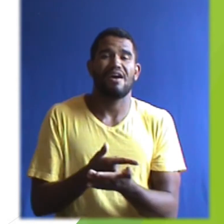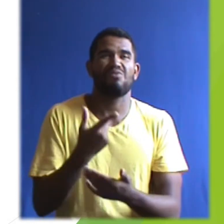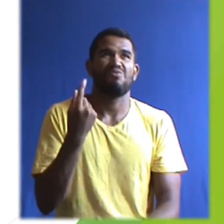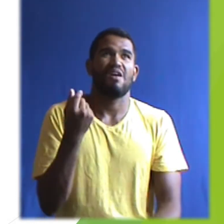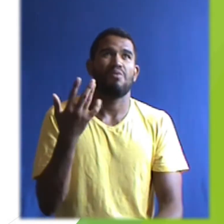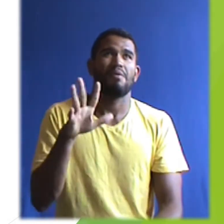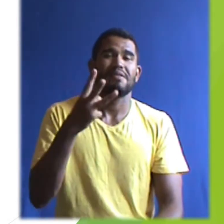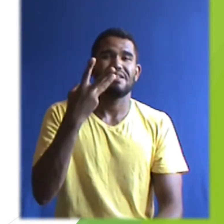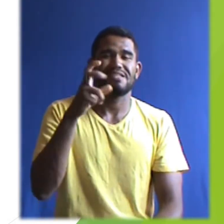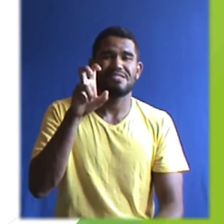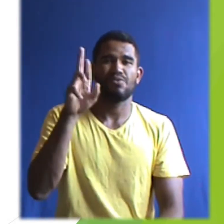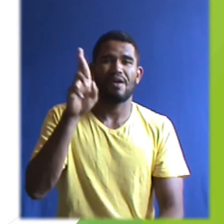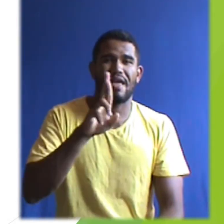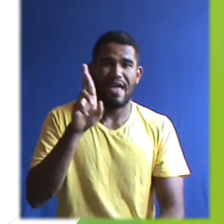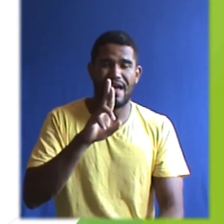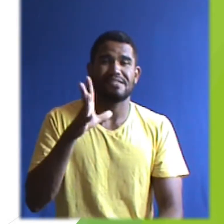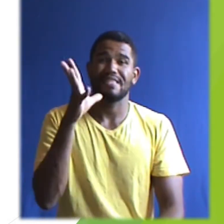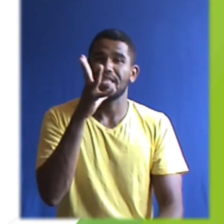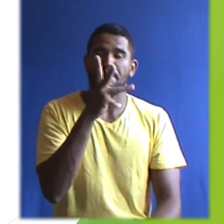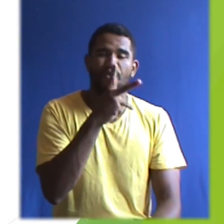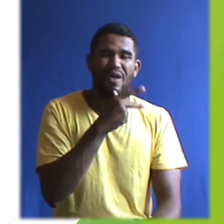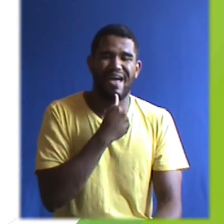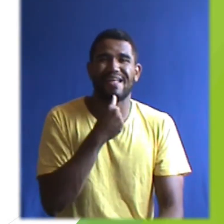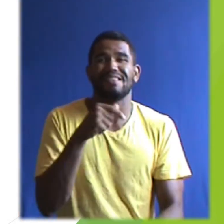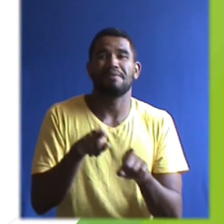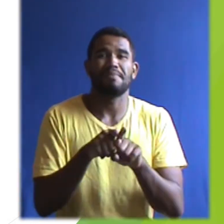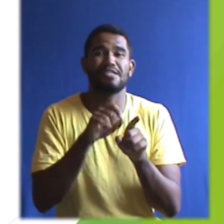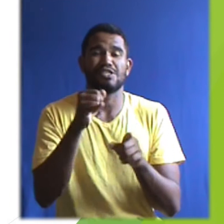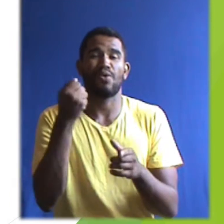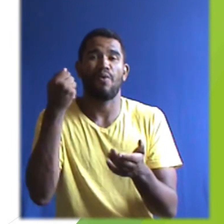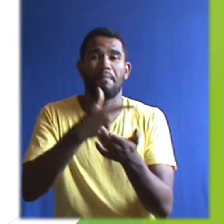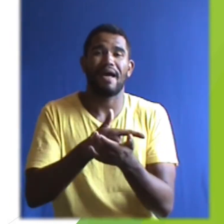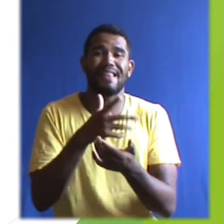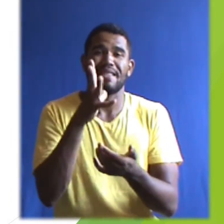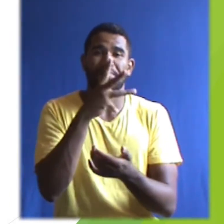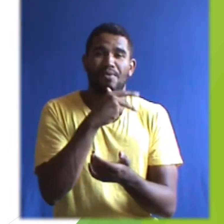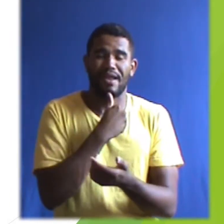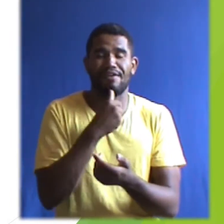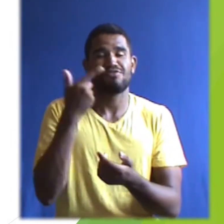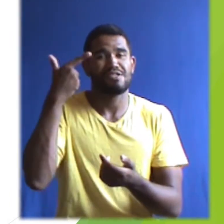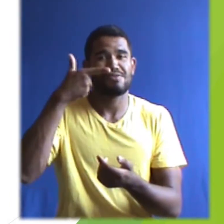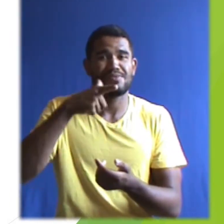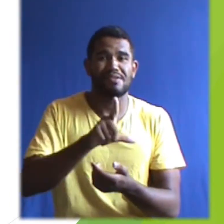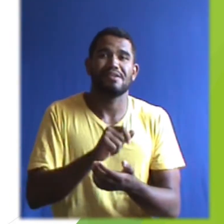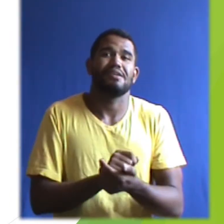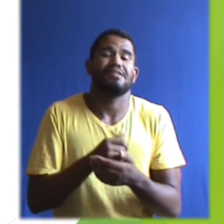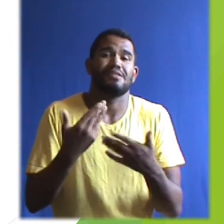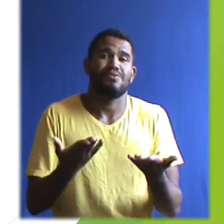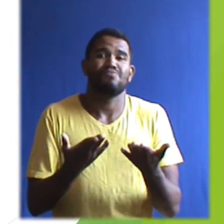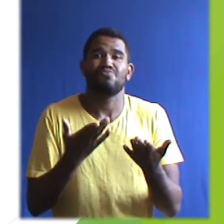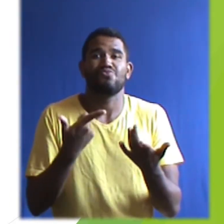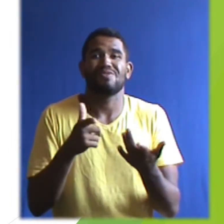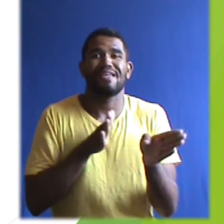pagos, com um preço médio de R$ 35,00 e que demoraria alguns dias ou semanas para estar em posse